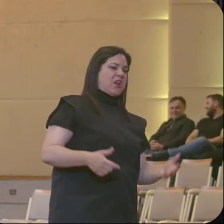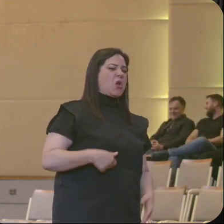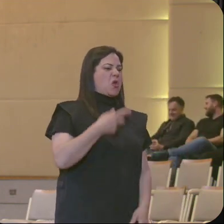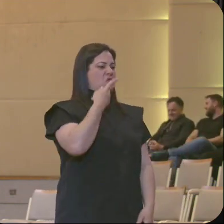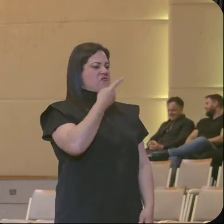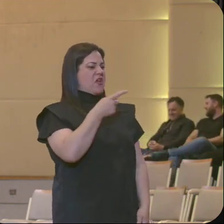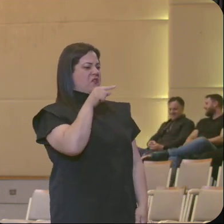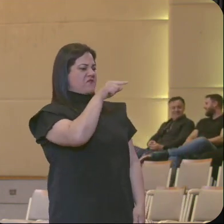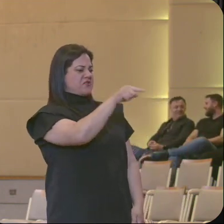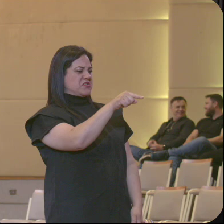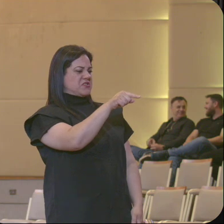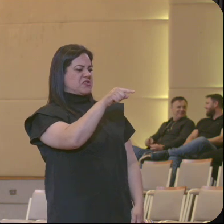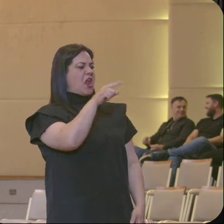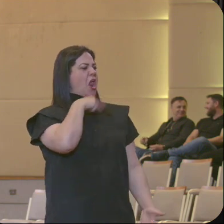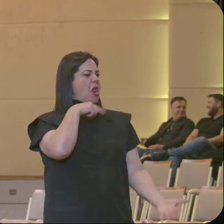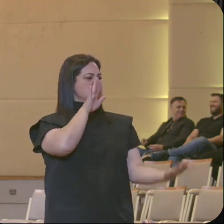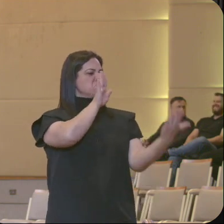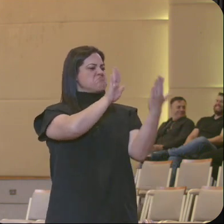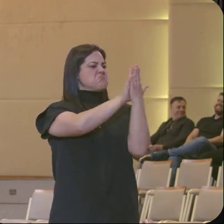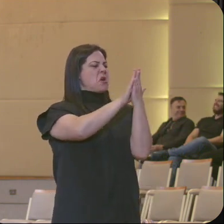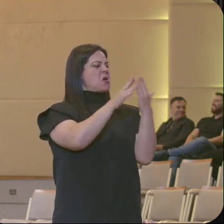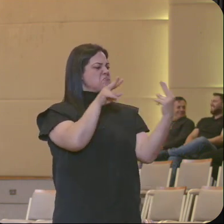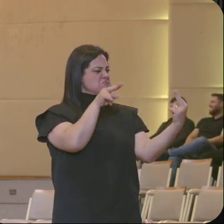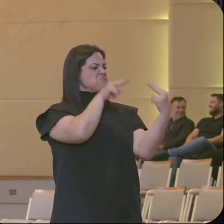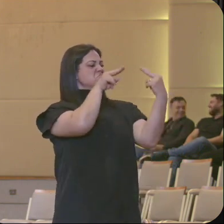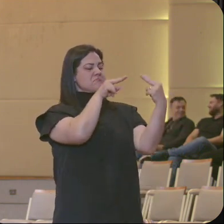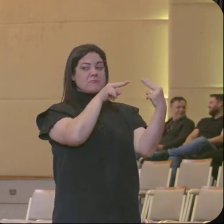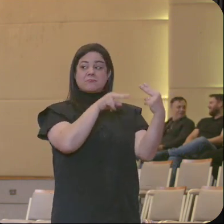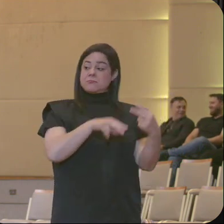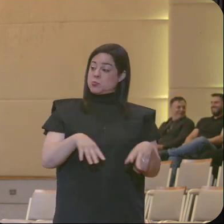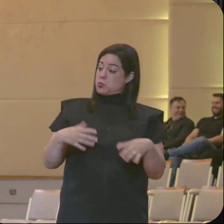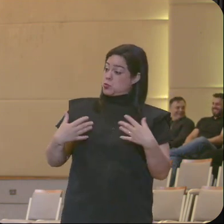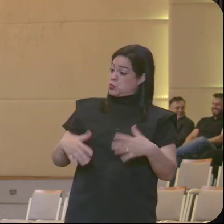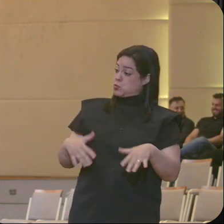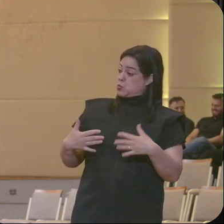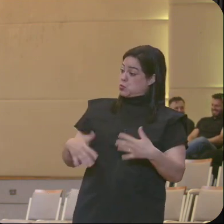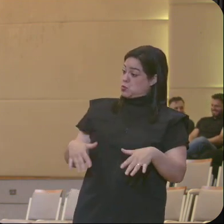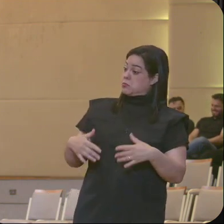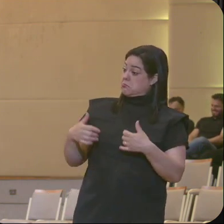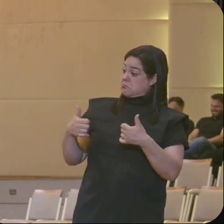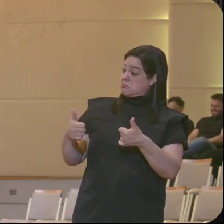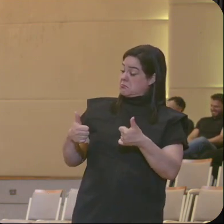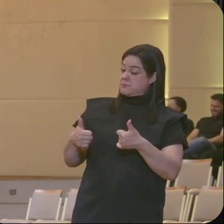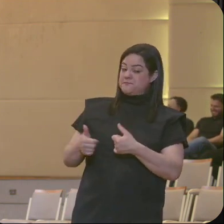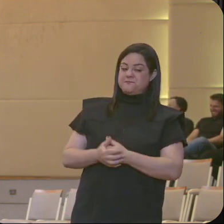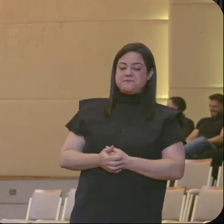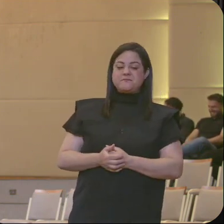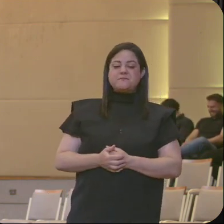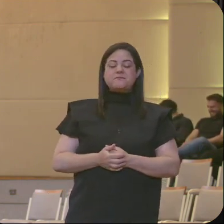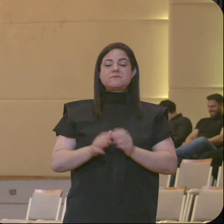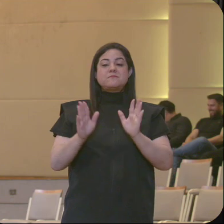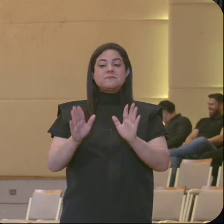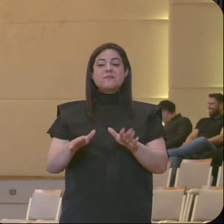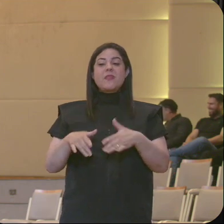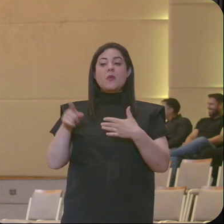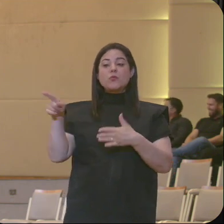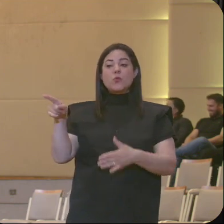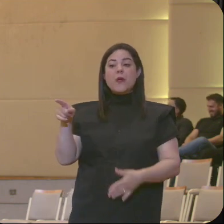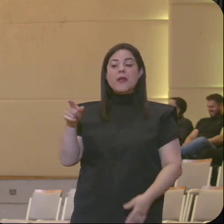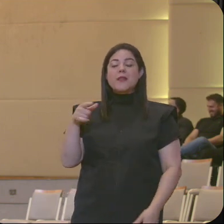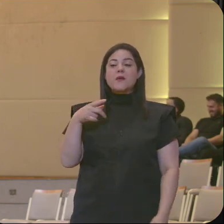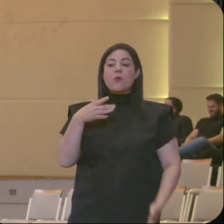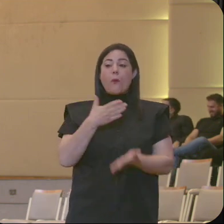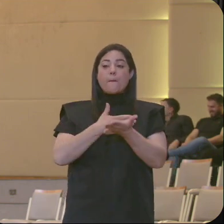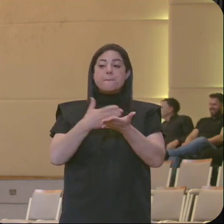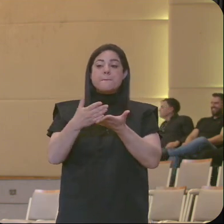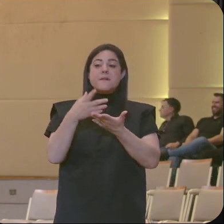tenho para conversar com você? A gente conversa frente a frente, né? Olho no olho. Falei, uau, né? E quando ele abre a boca para